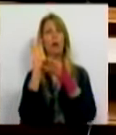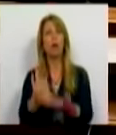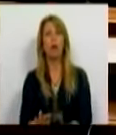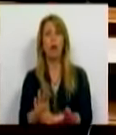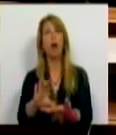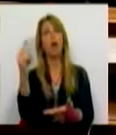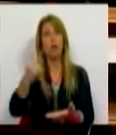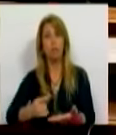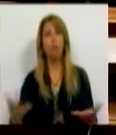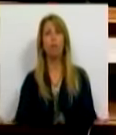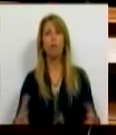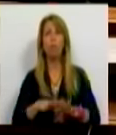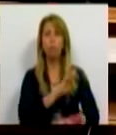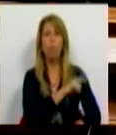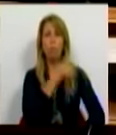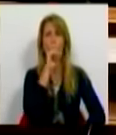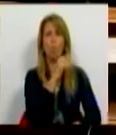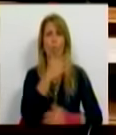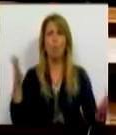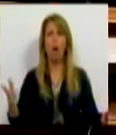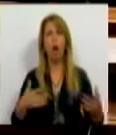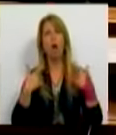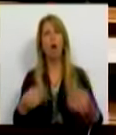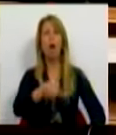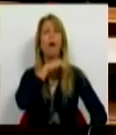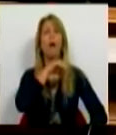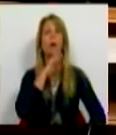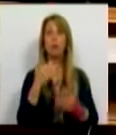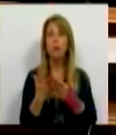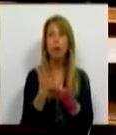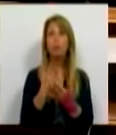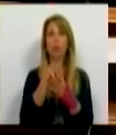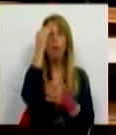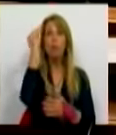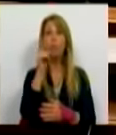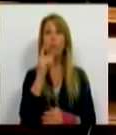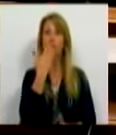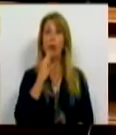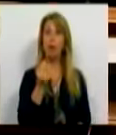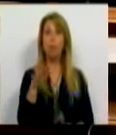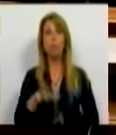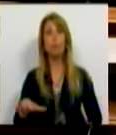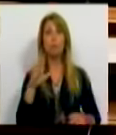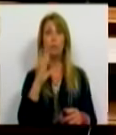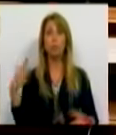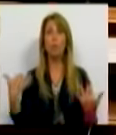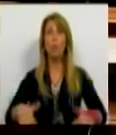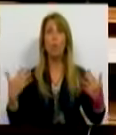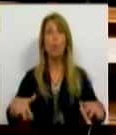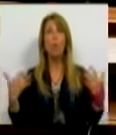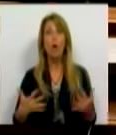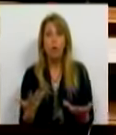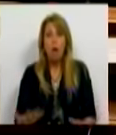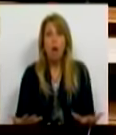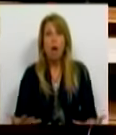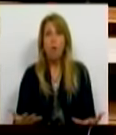por incompetência e desleixo, colocando as escolas, os professores e os alunos nas situações aflitivas que estão agora a